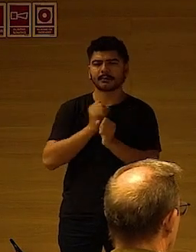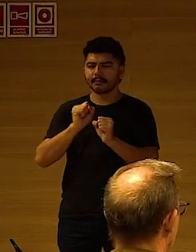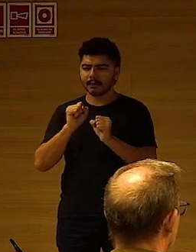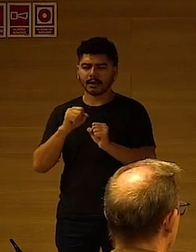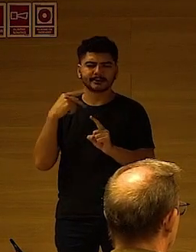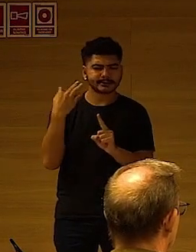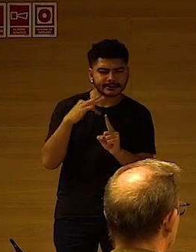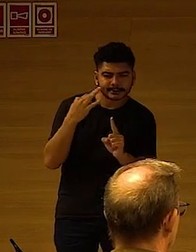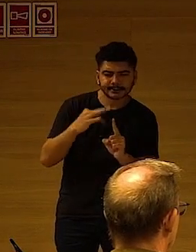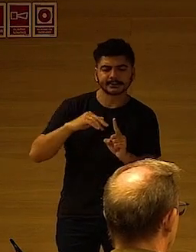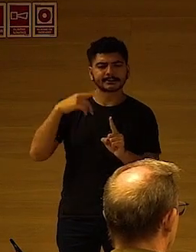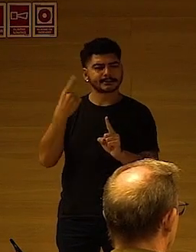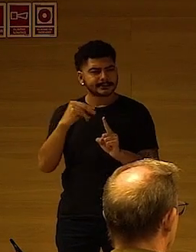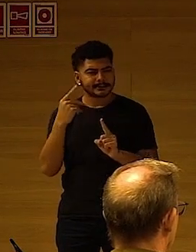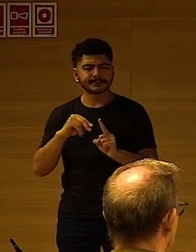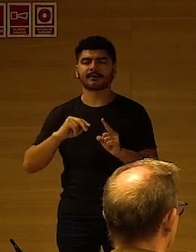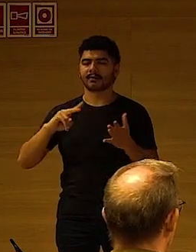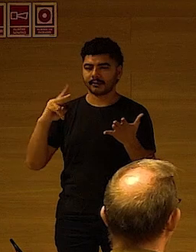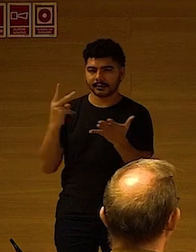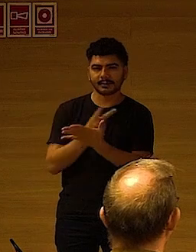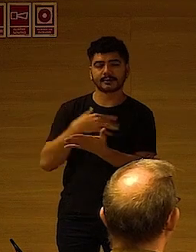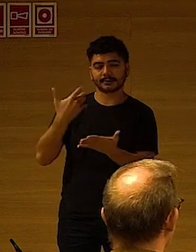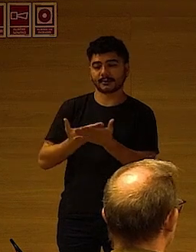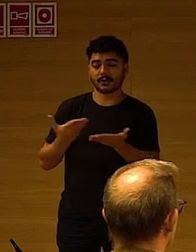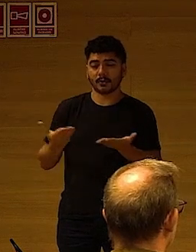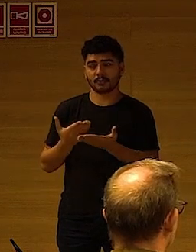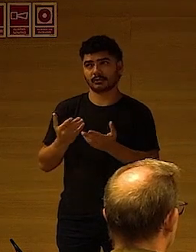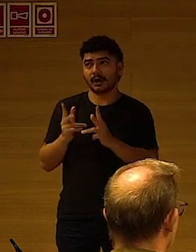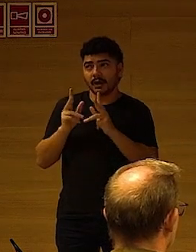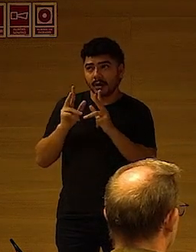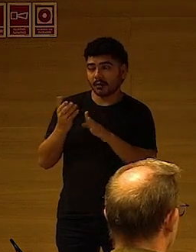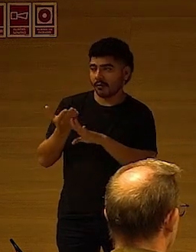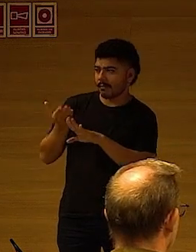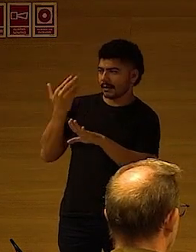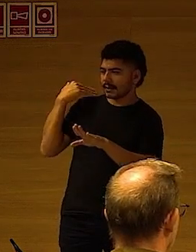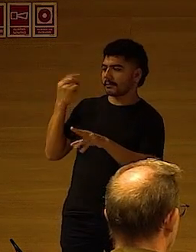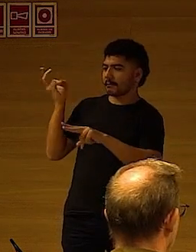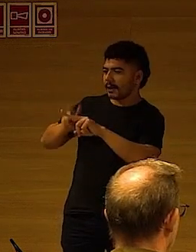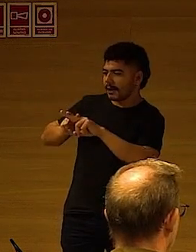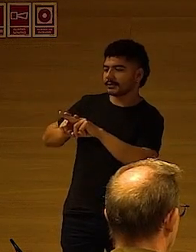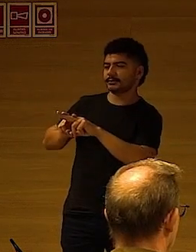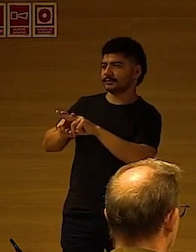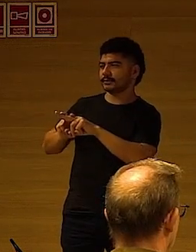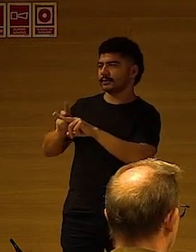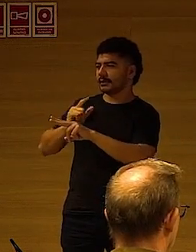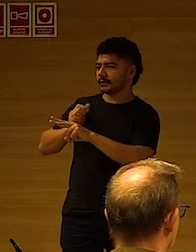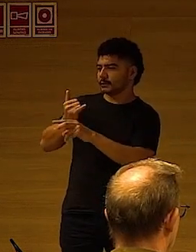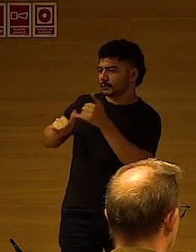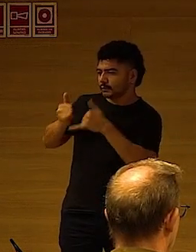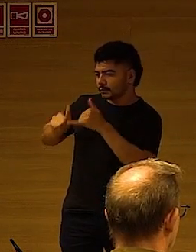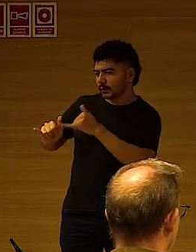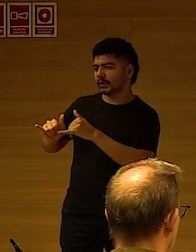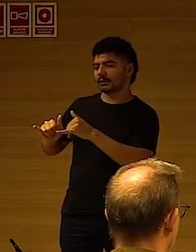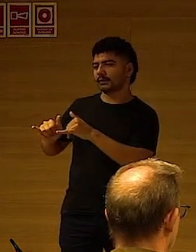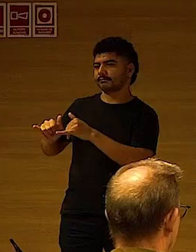maltratados e torturados, e são torturados, né? Se não daquela forma, prendendo numa cela e dando um choque, por exemplo, mas